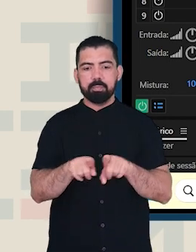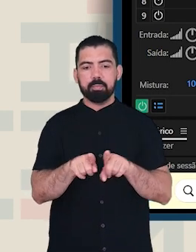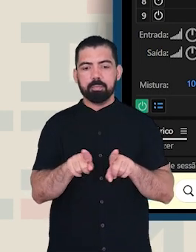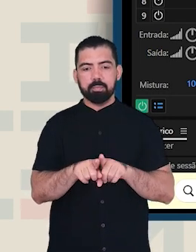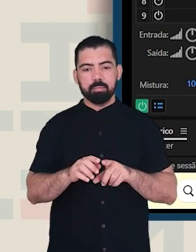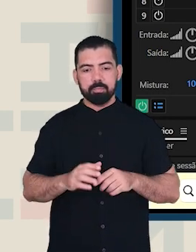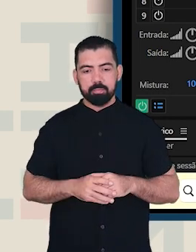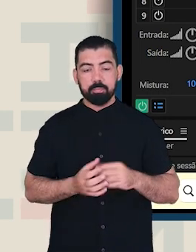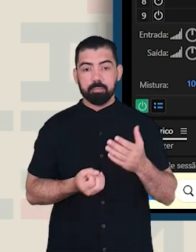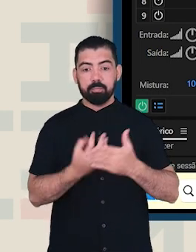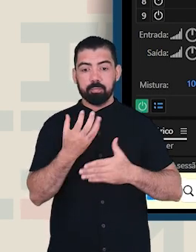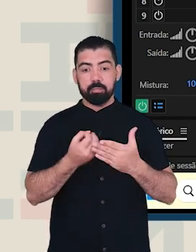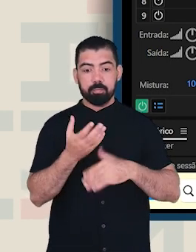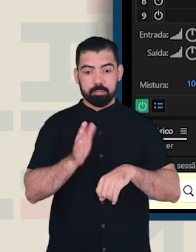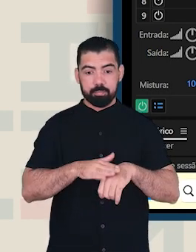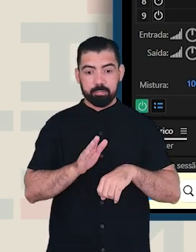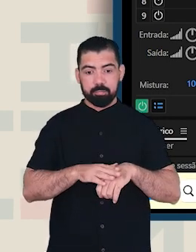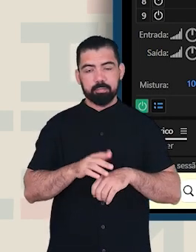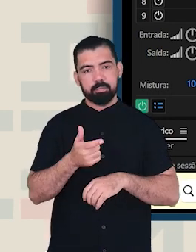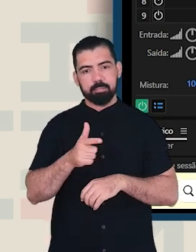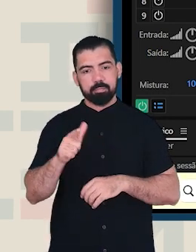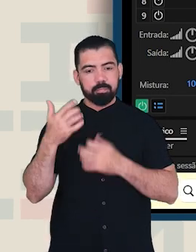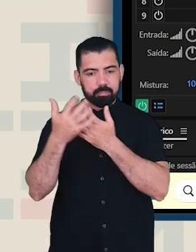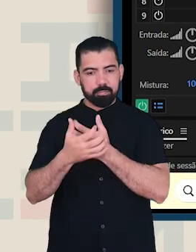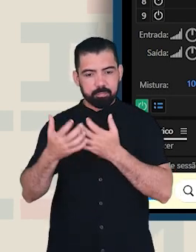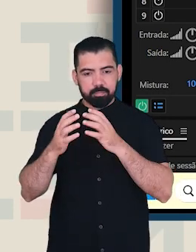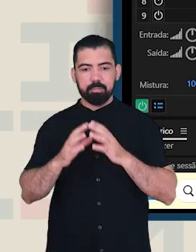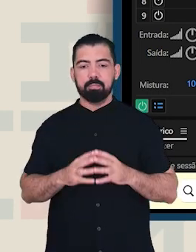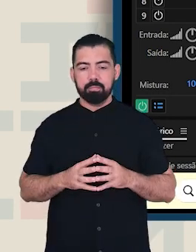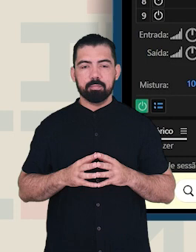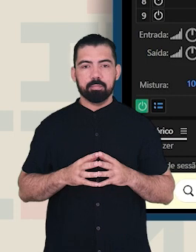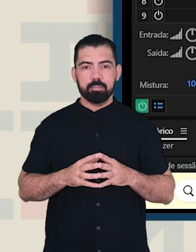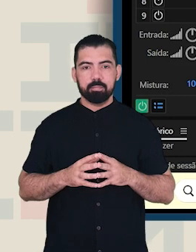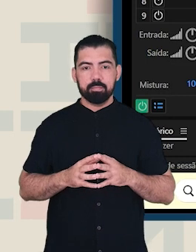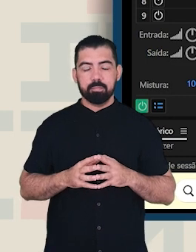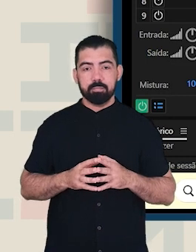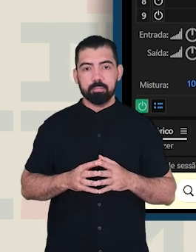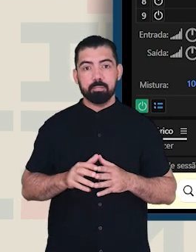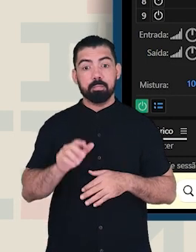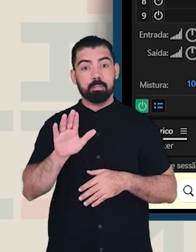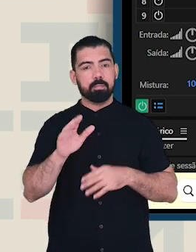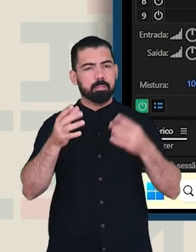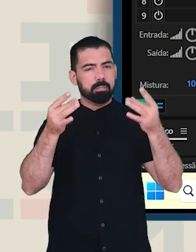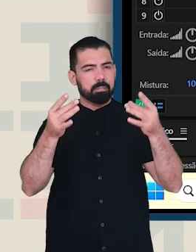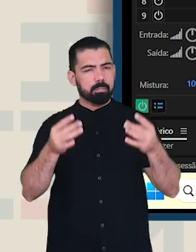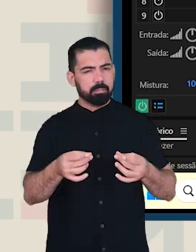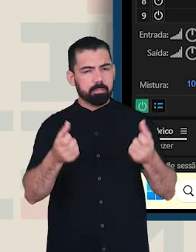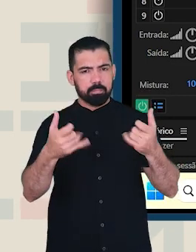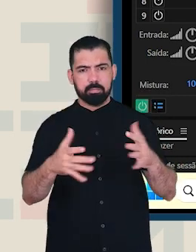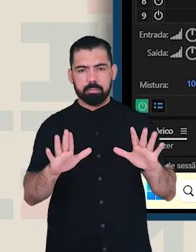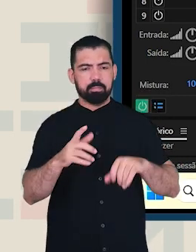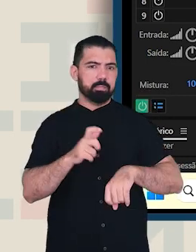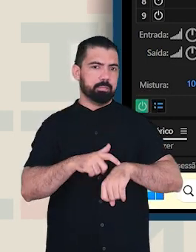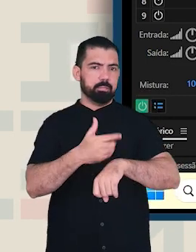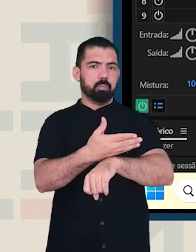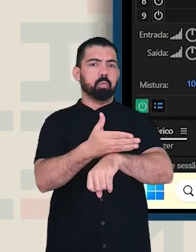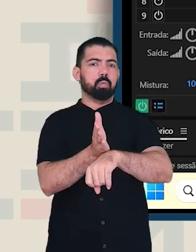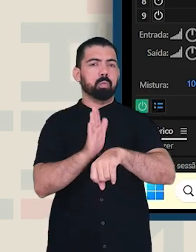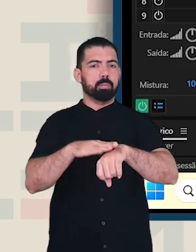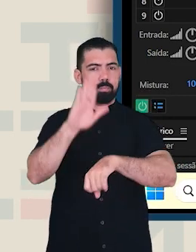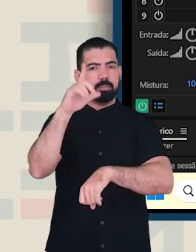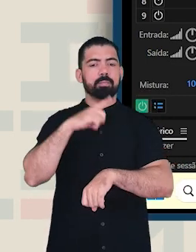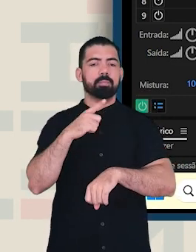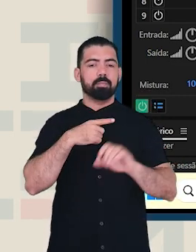más, crear voces. Eso. No vamos a hablar tanto de eso porque realmente va a llevar, llevaría mucho tiempo, no es un poco también